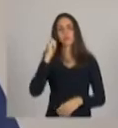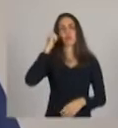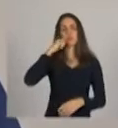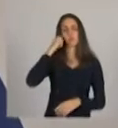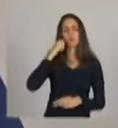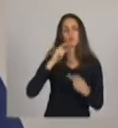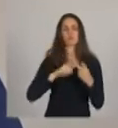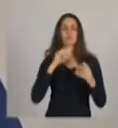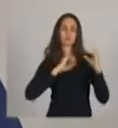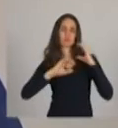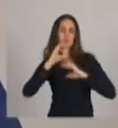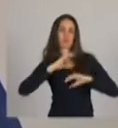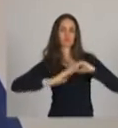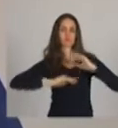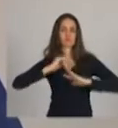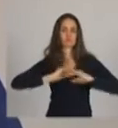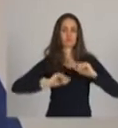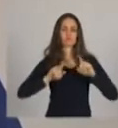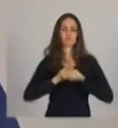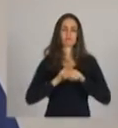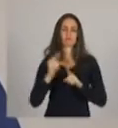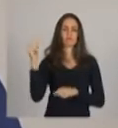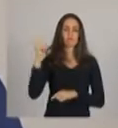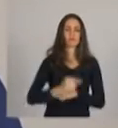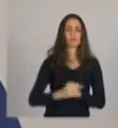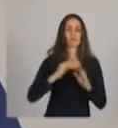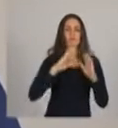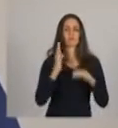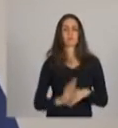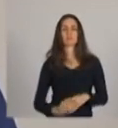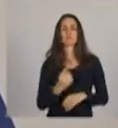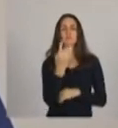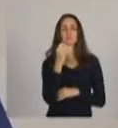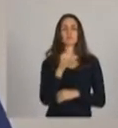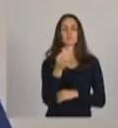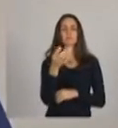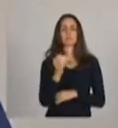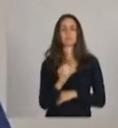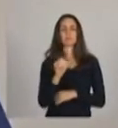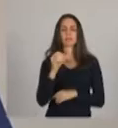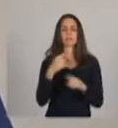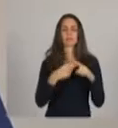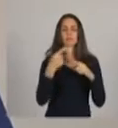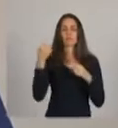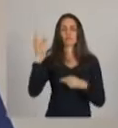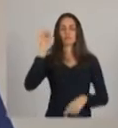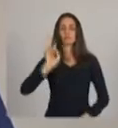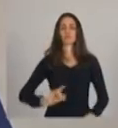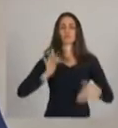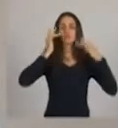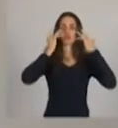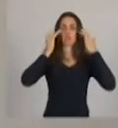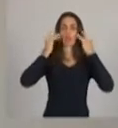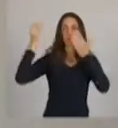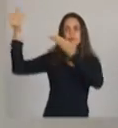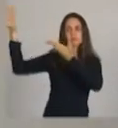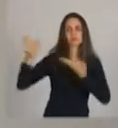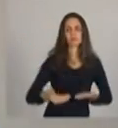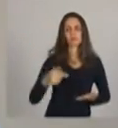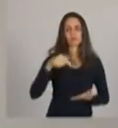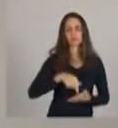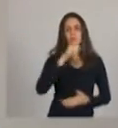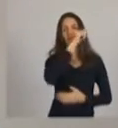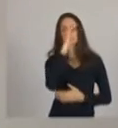cantor. Ele chegou no Brasil em 1960, trazido pelo diretor de teatro de revista Carlos Machado,